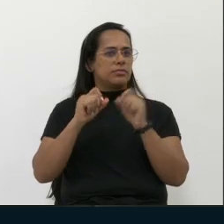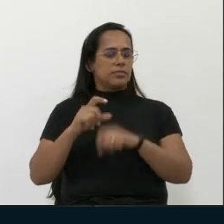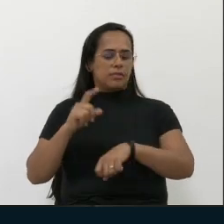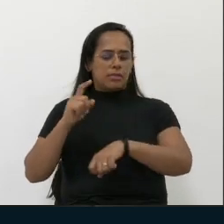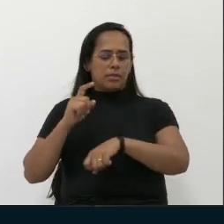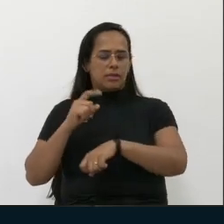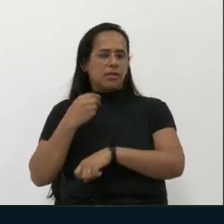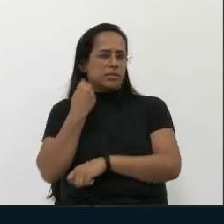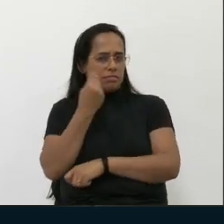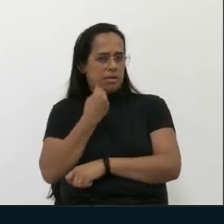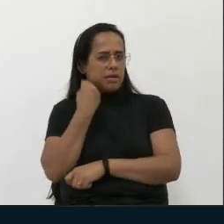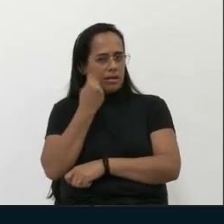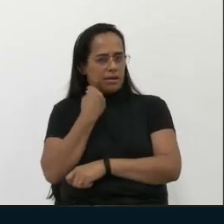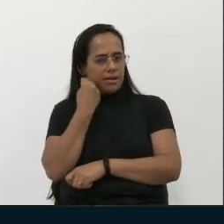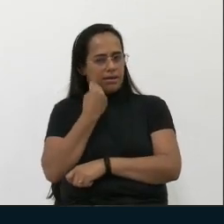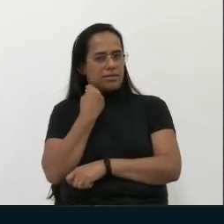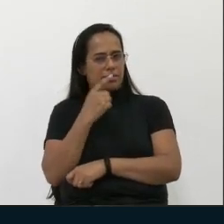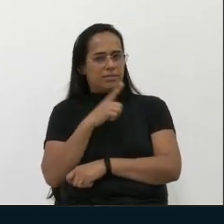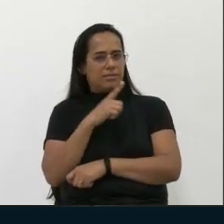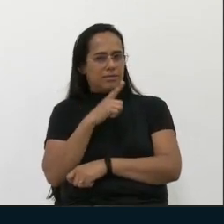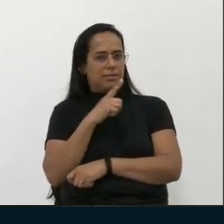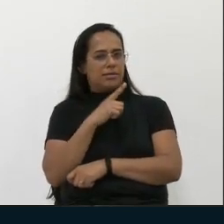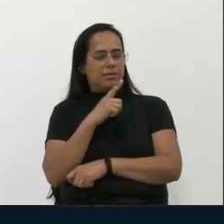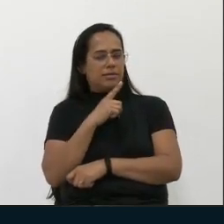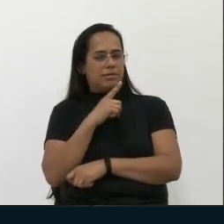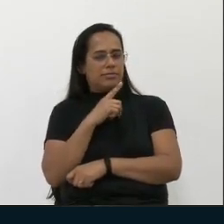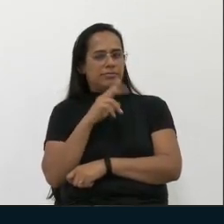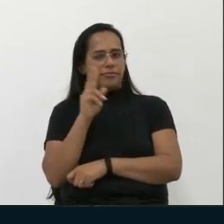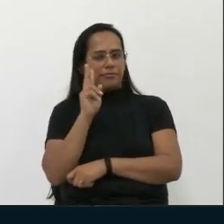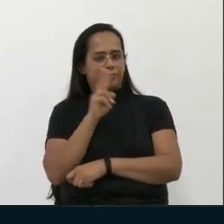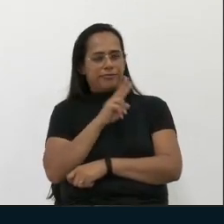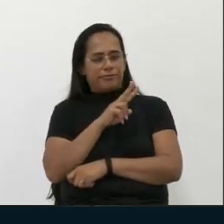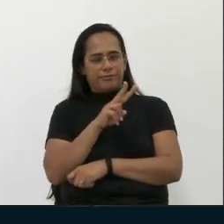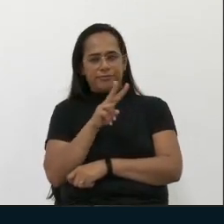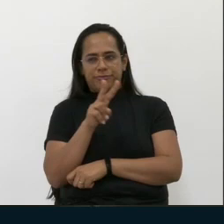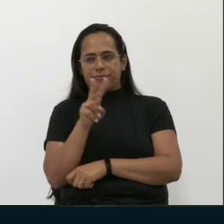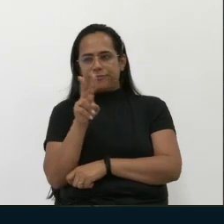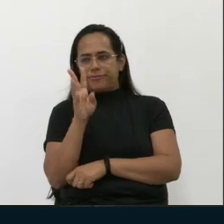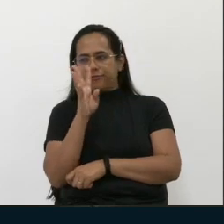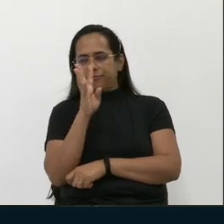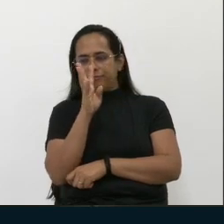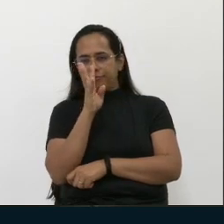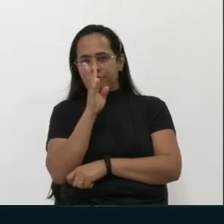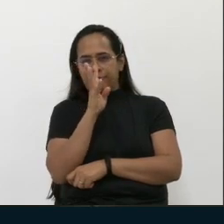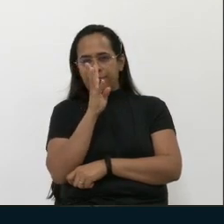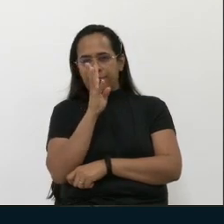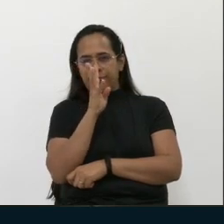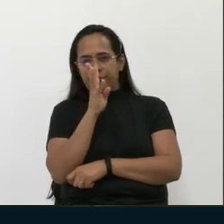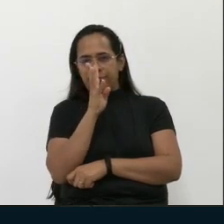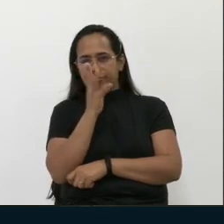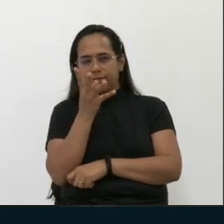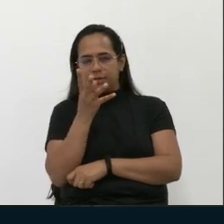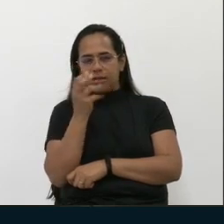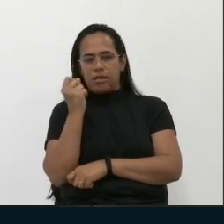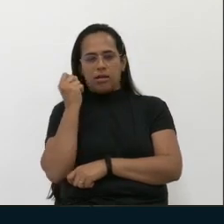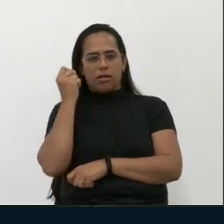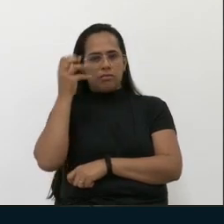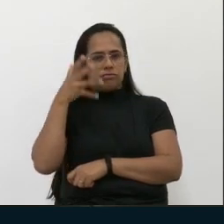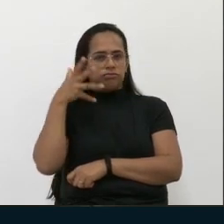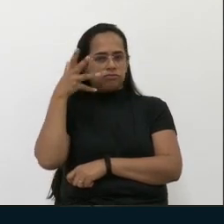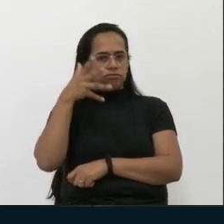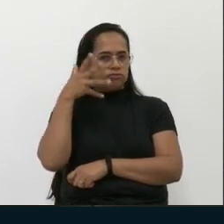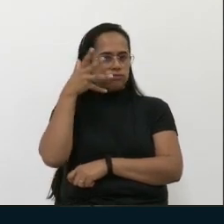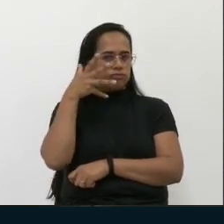casa e a gente vê os discursos, os vereadores colocarem a sua